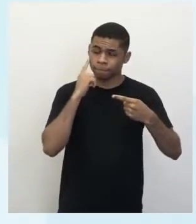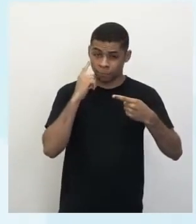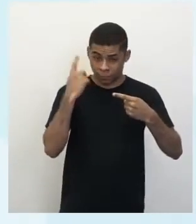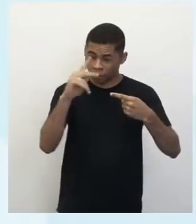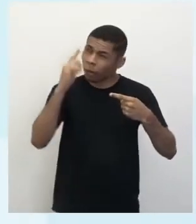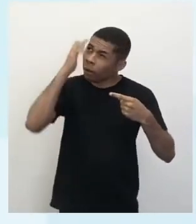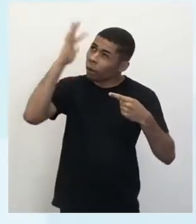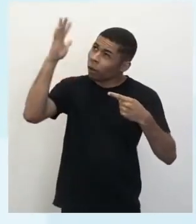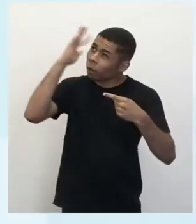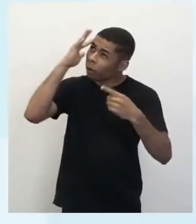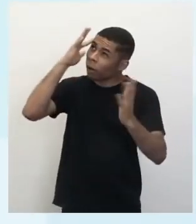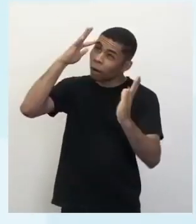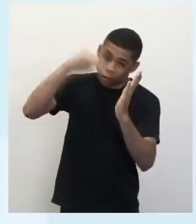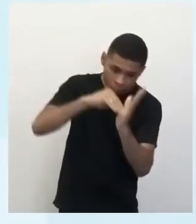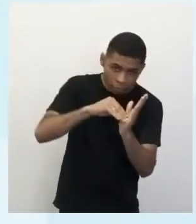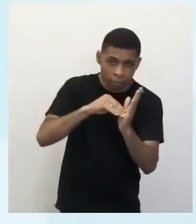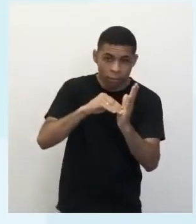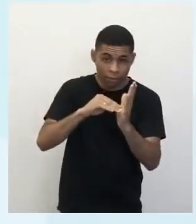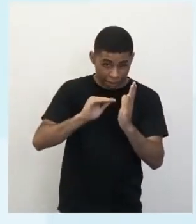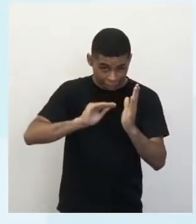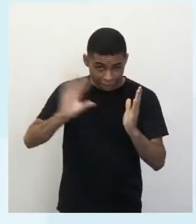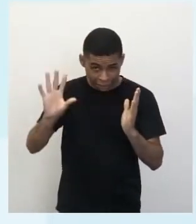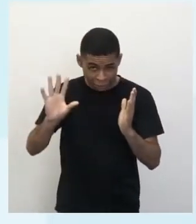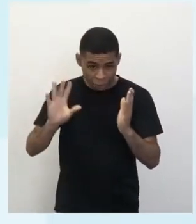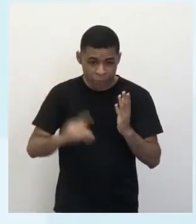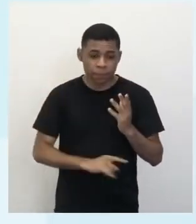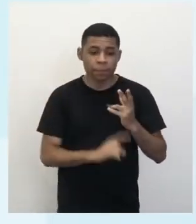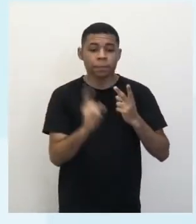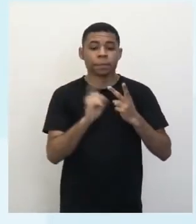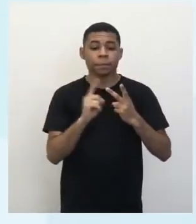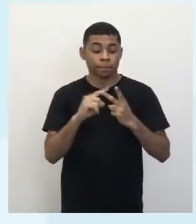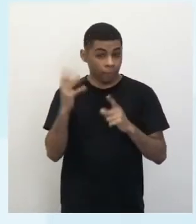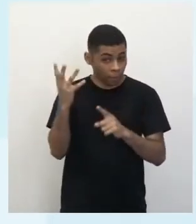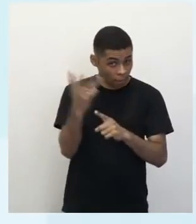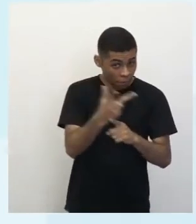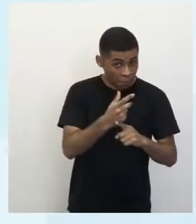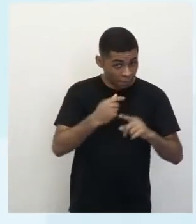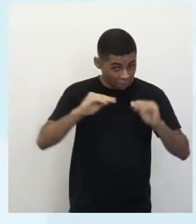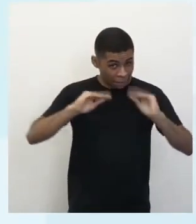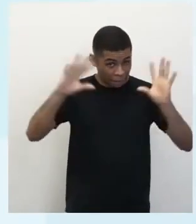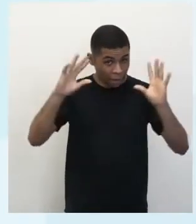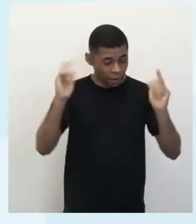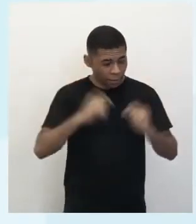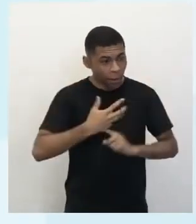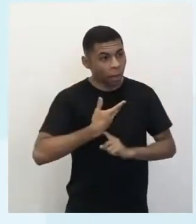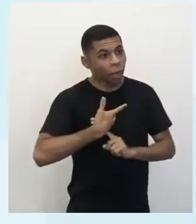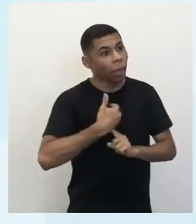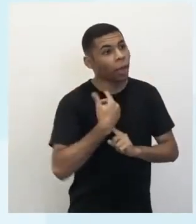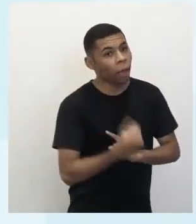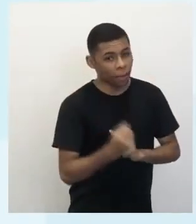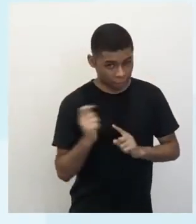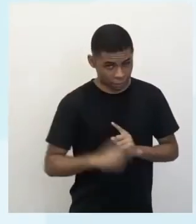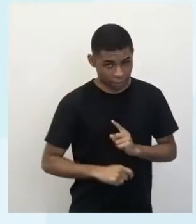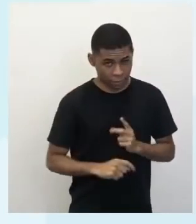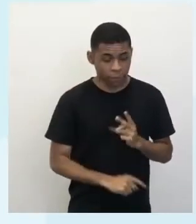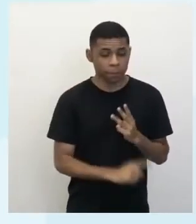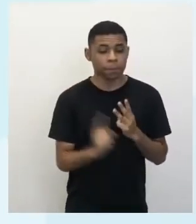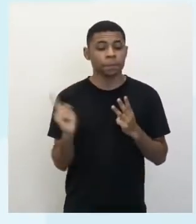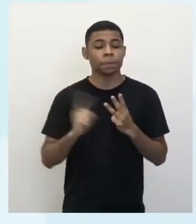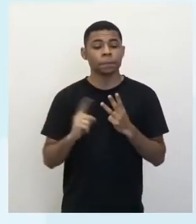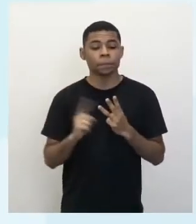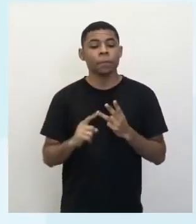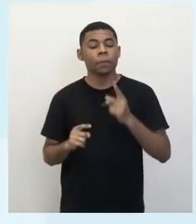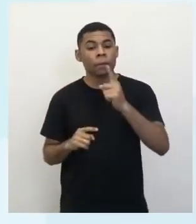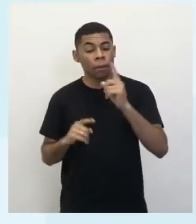foi defendido, você colocou em discussão? Os argumentos também estão claros? Dá para ver seu ponto de vista ali? Bom, a